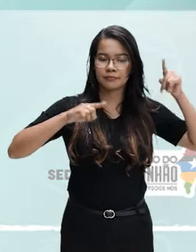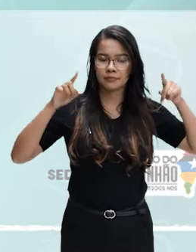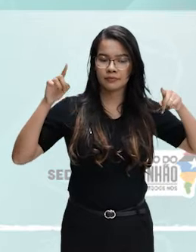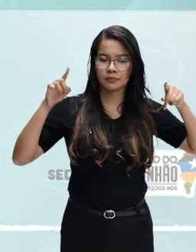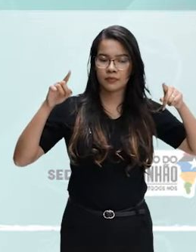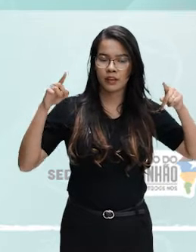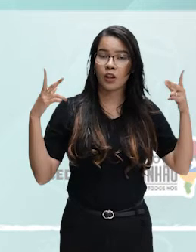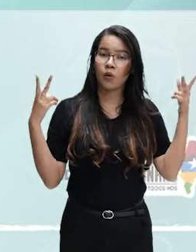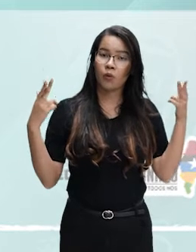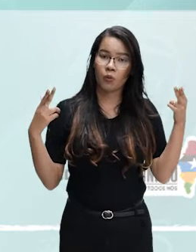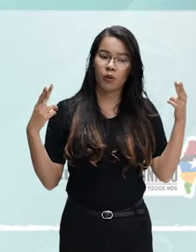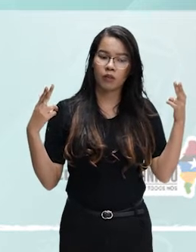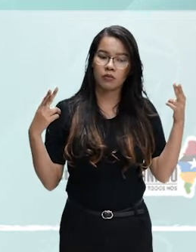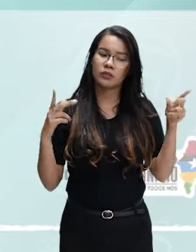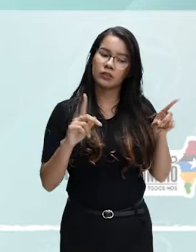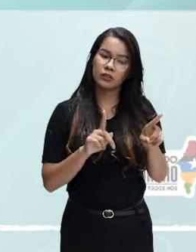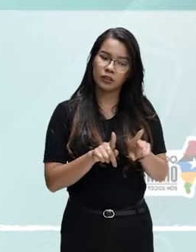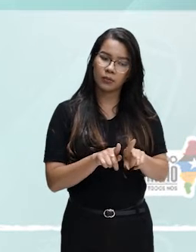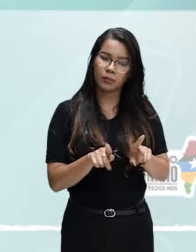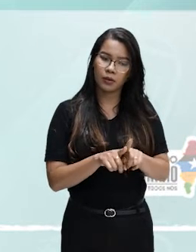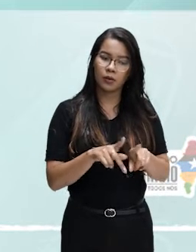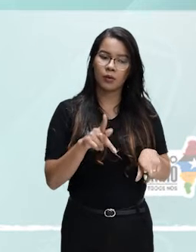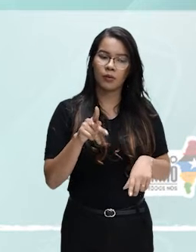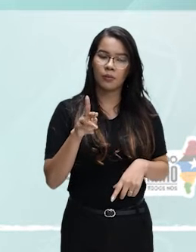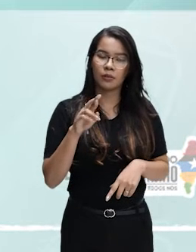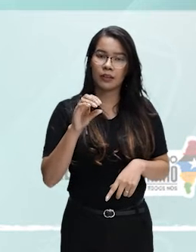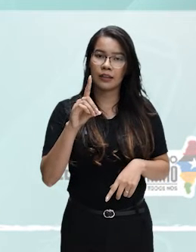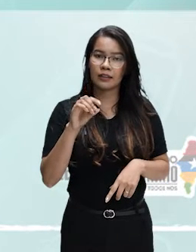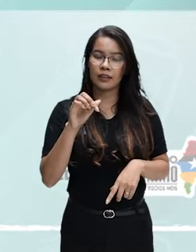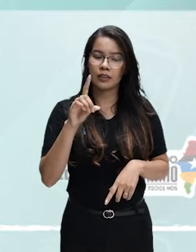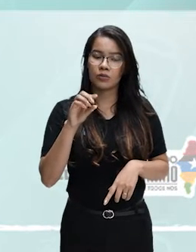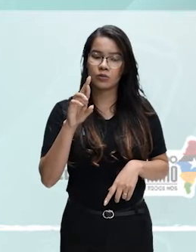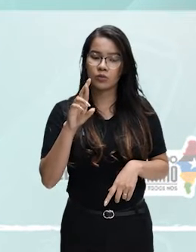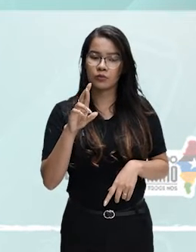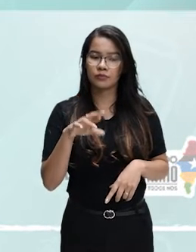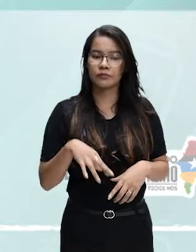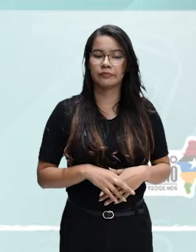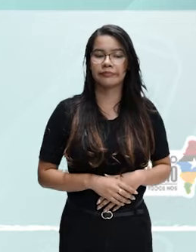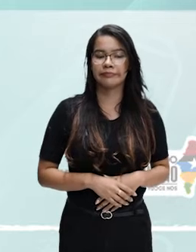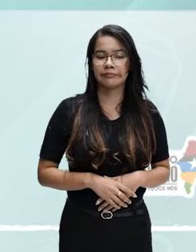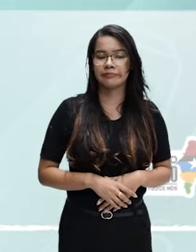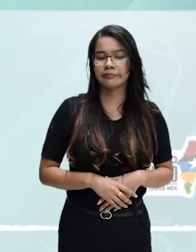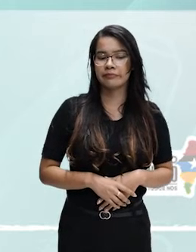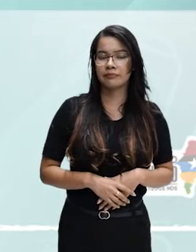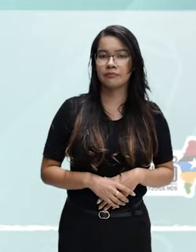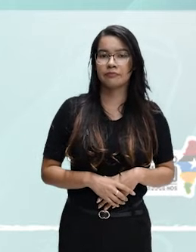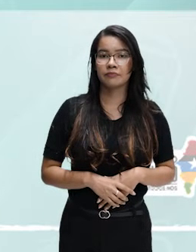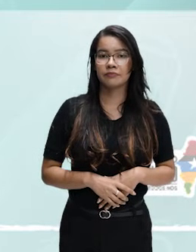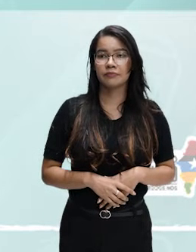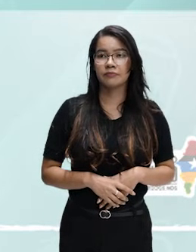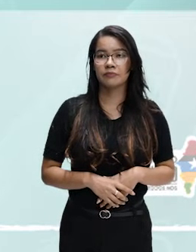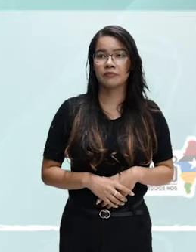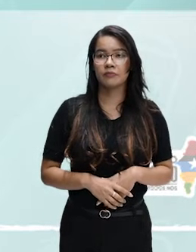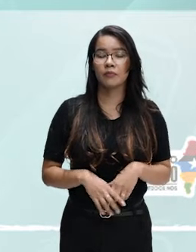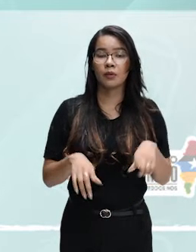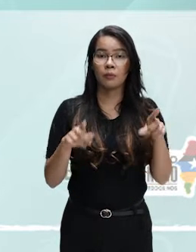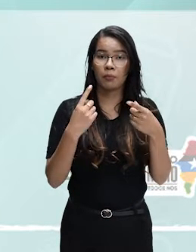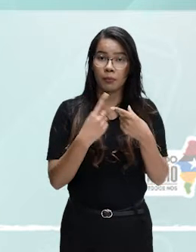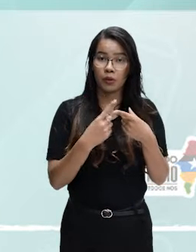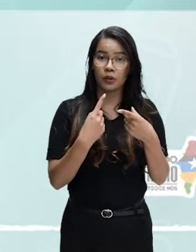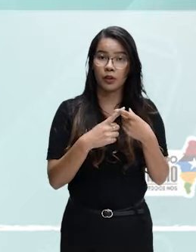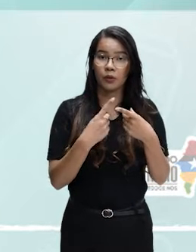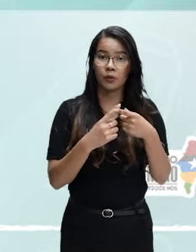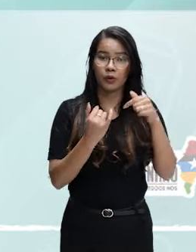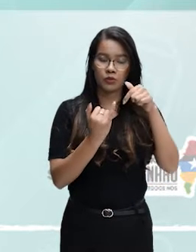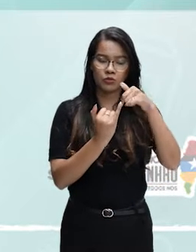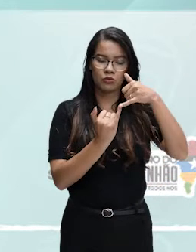A mesma coisa em relação ao predador. Tá? A população vai oscilando ao longo do tempo, tá? Porque o eixo